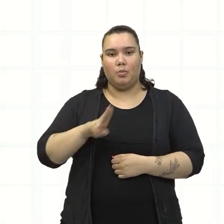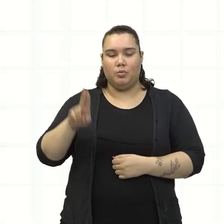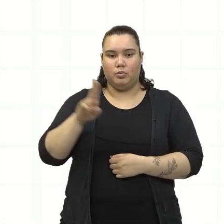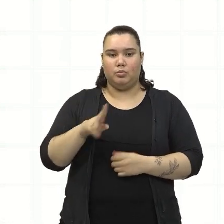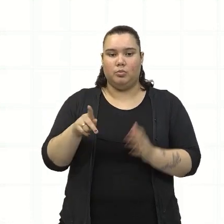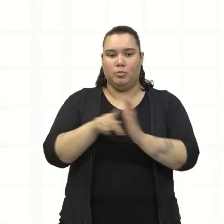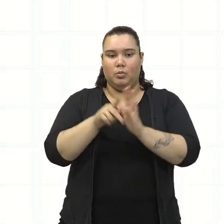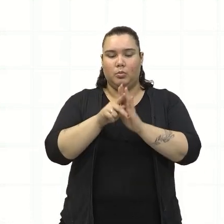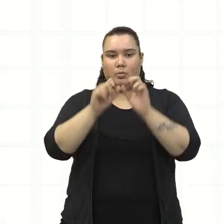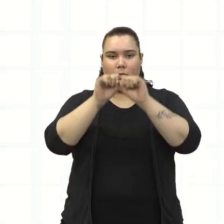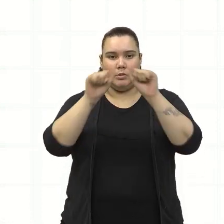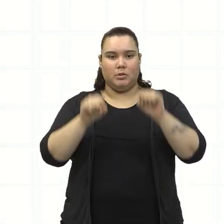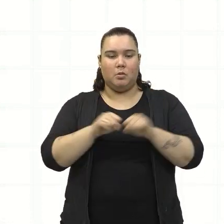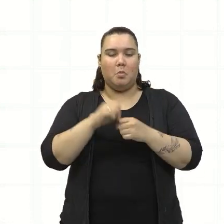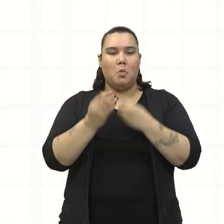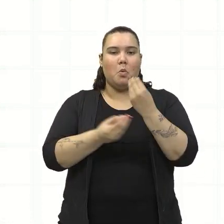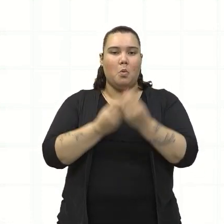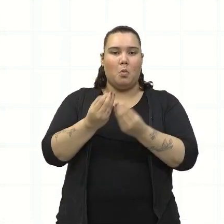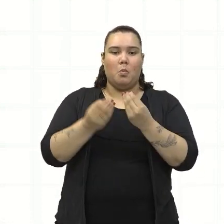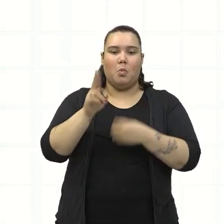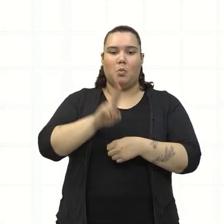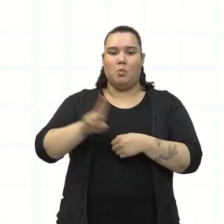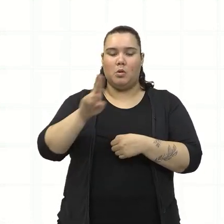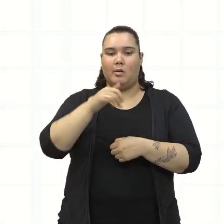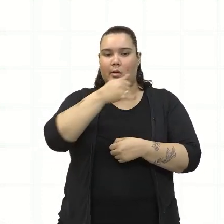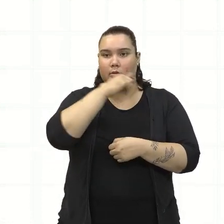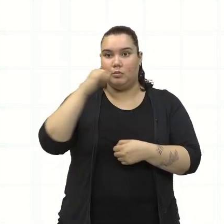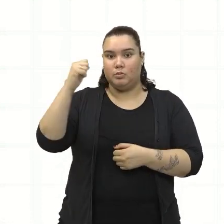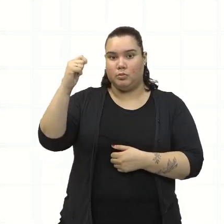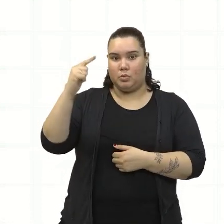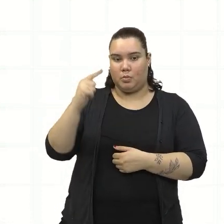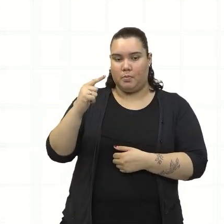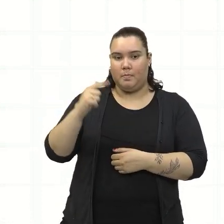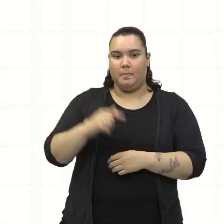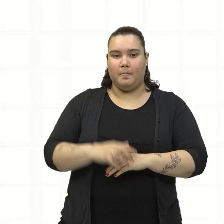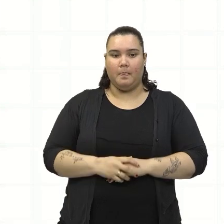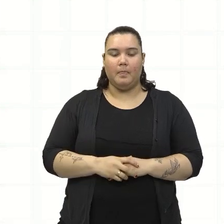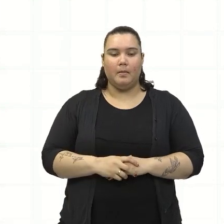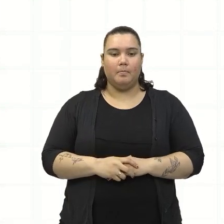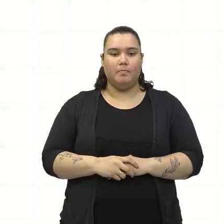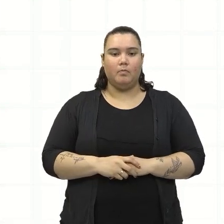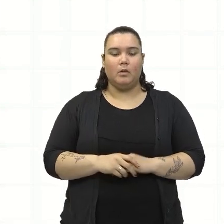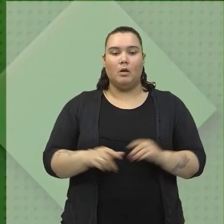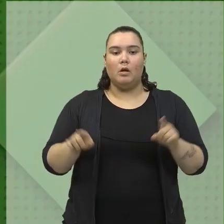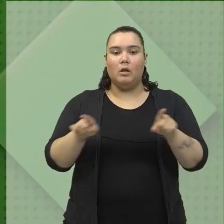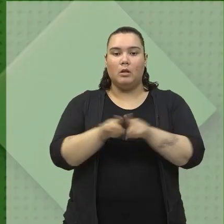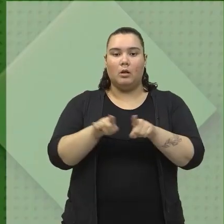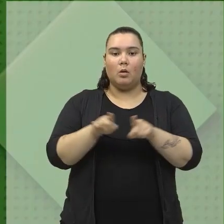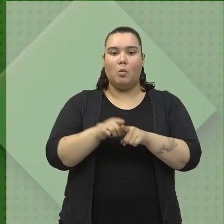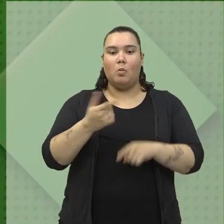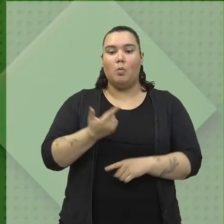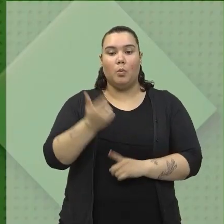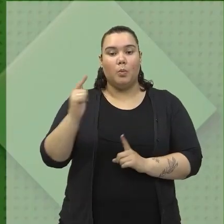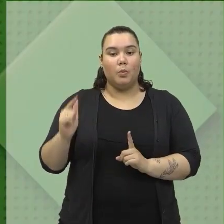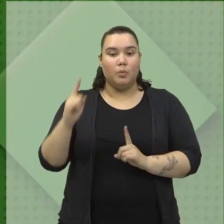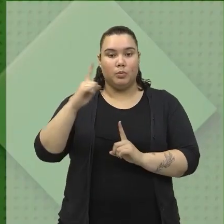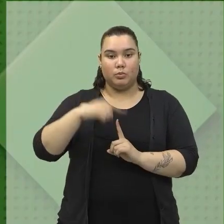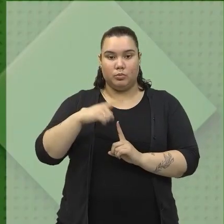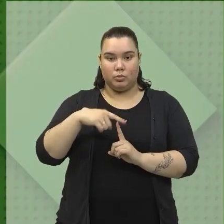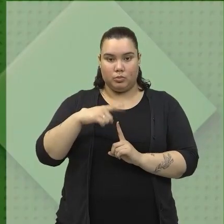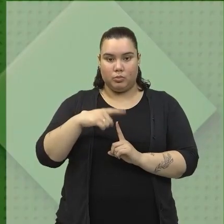desse esquema ali das usinas, aliás, da energia solar. E também a gente vai observar um outro tipo de usina